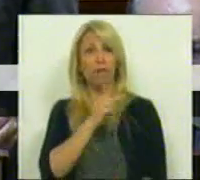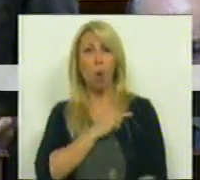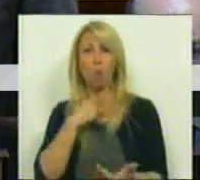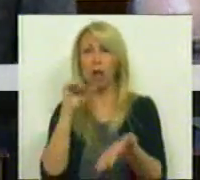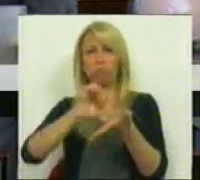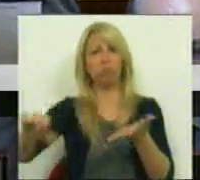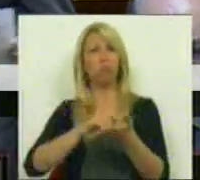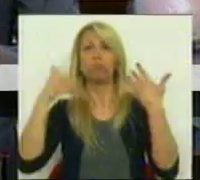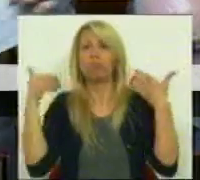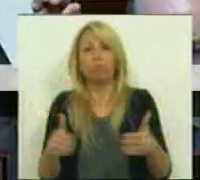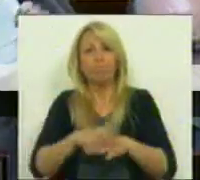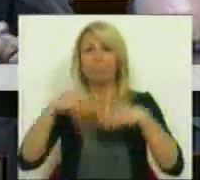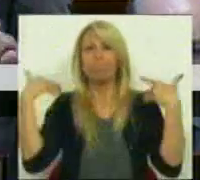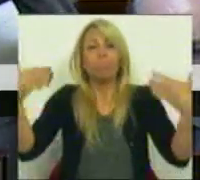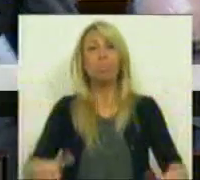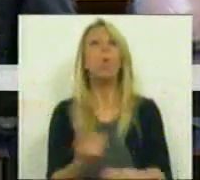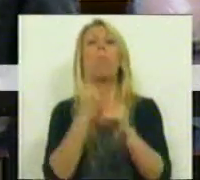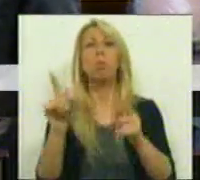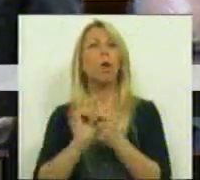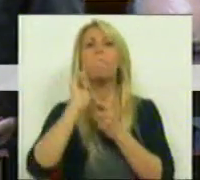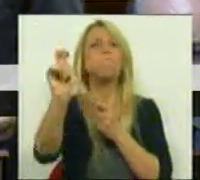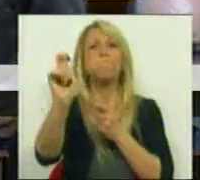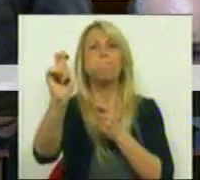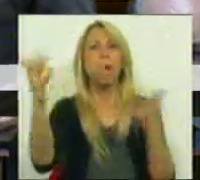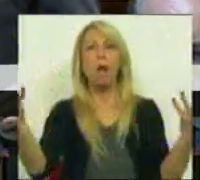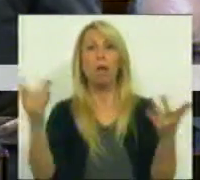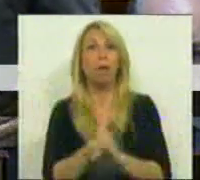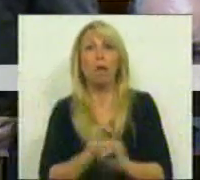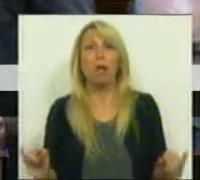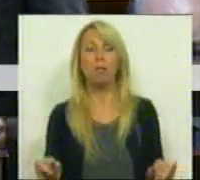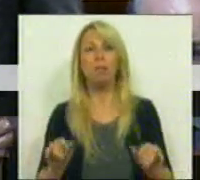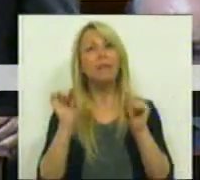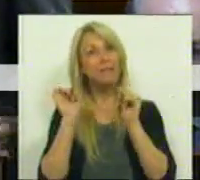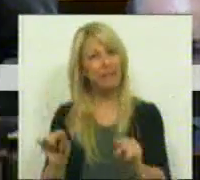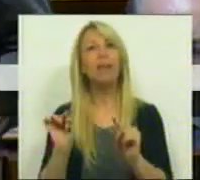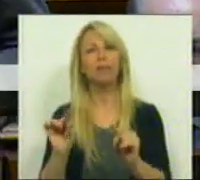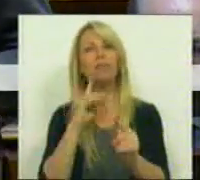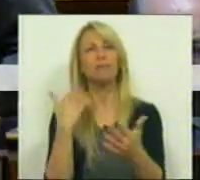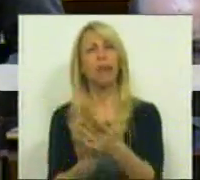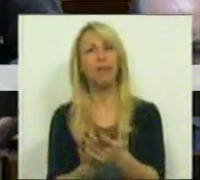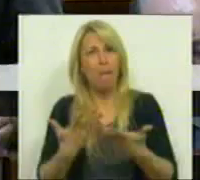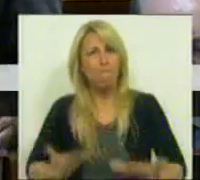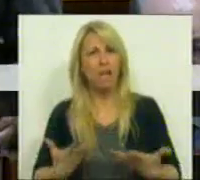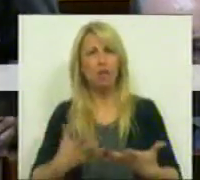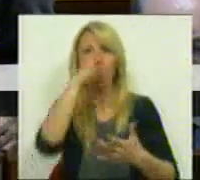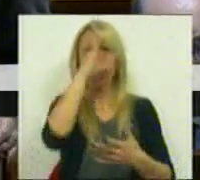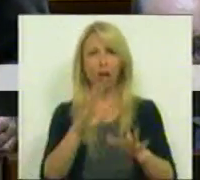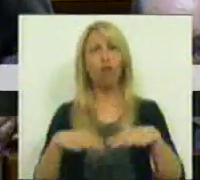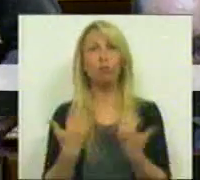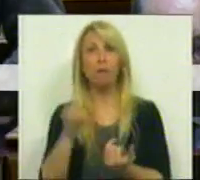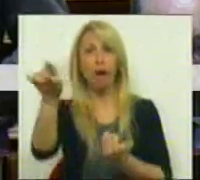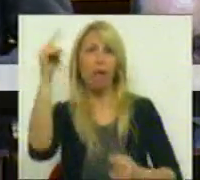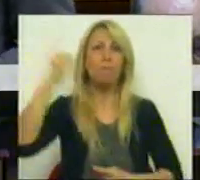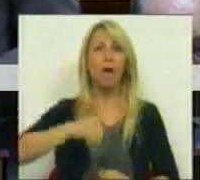umas propinas que são para lá de qualquer racionalidade, são esses que afinal colocam tanto peso no Estado Social e são esses que vão ter que pagar